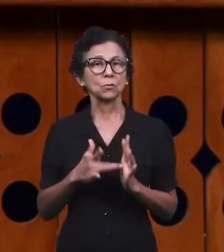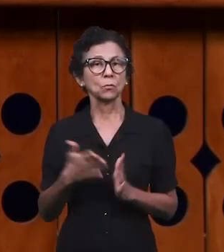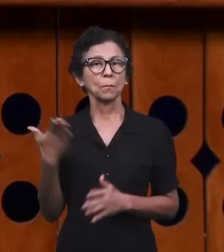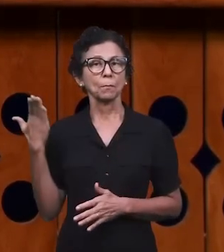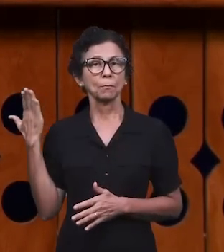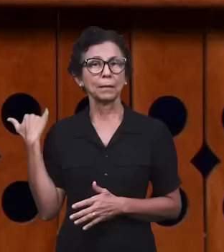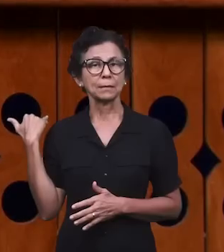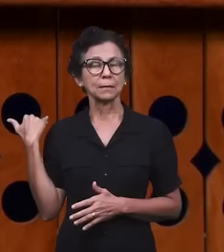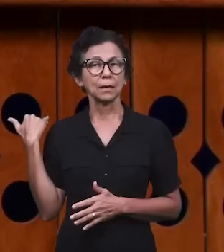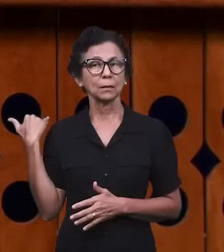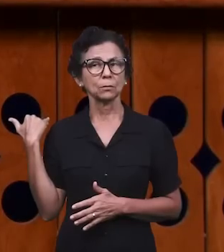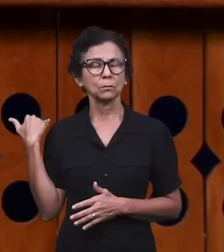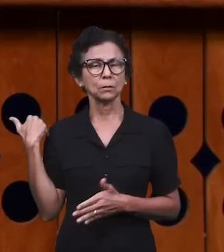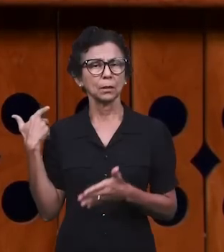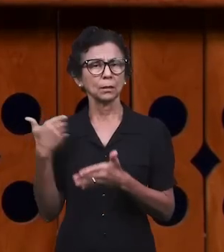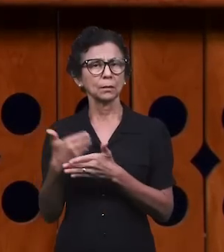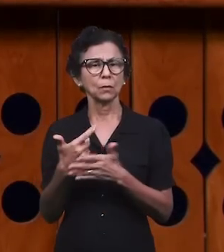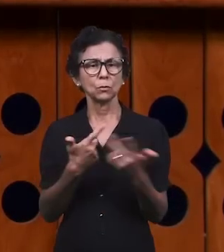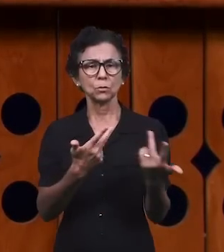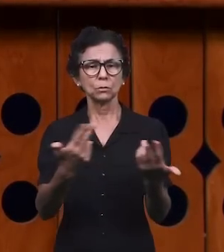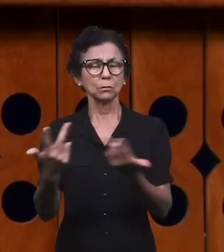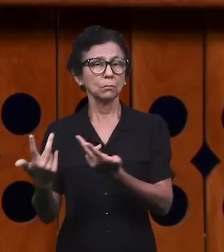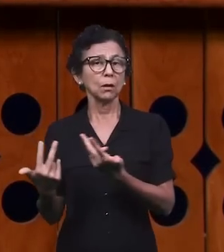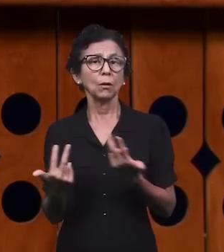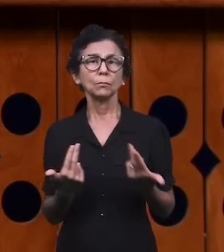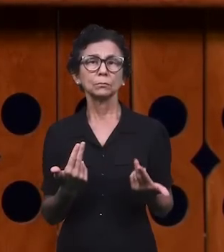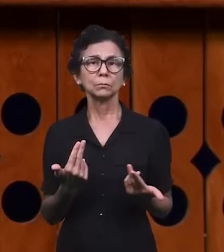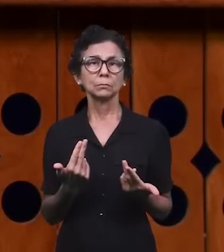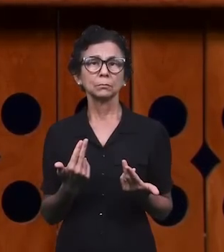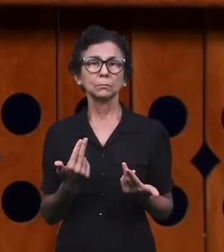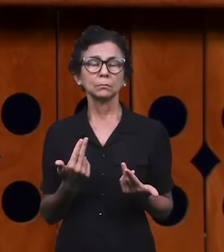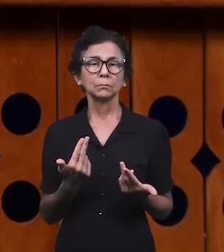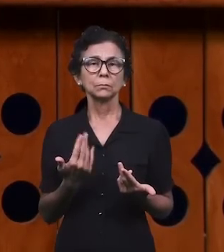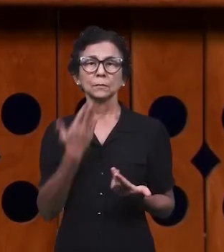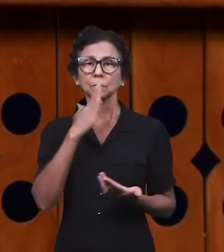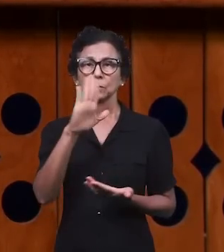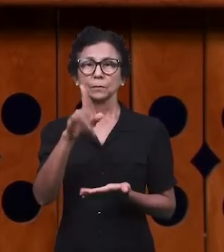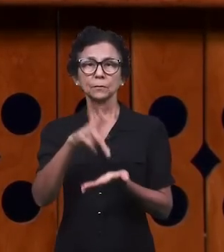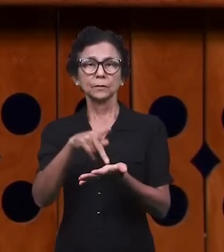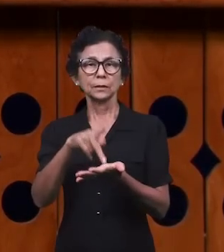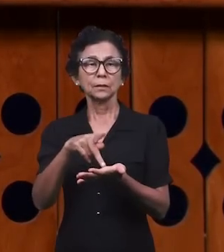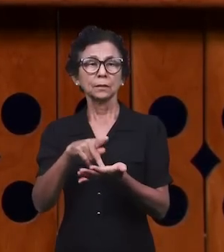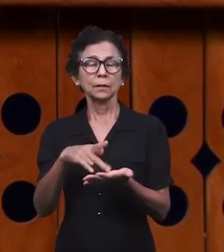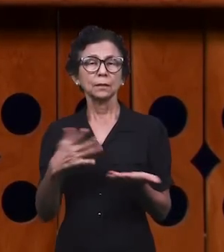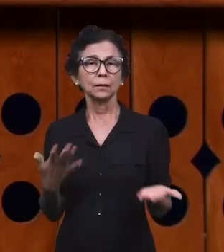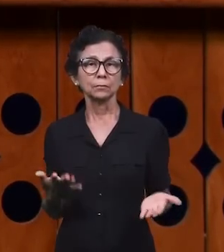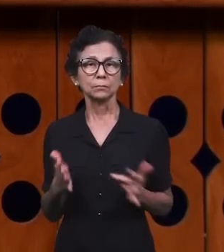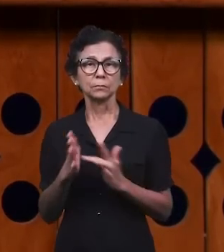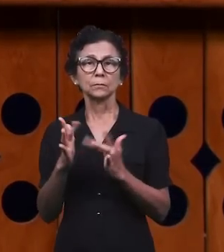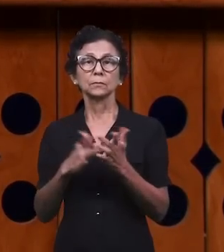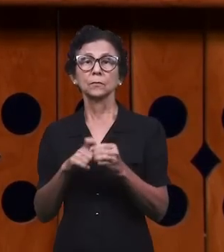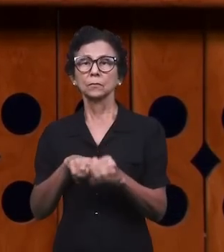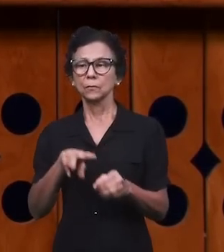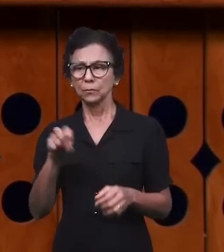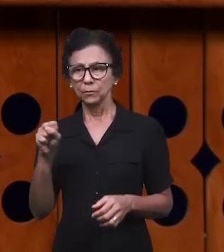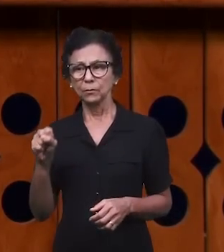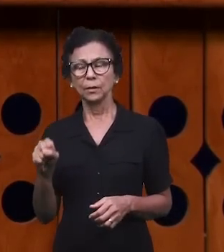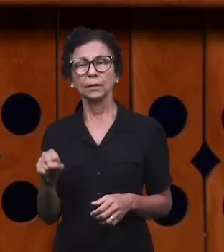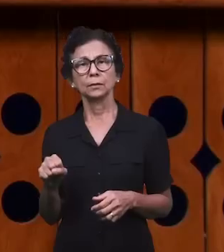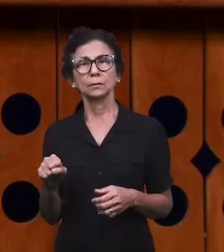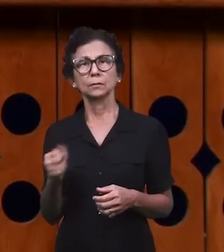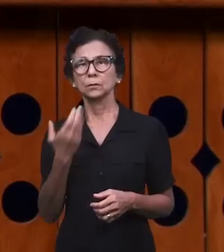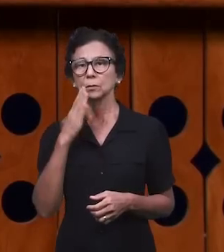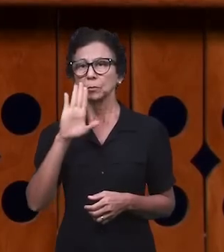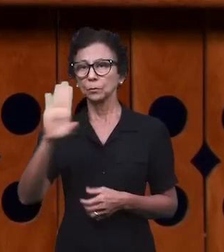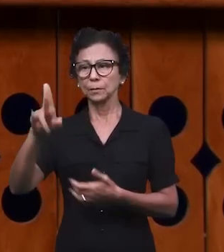sendo, e a promessa dele é verdadeira, que Ele vai vir, entendeu? Porque Ele era, é e vai vir. Então, a promessa